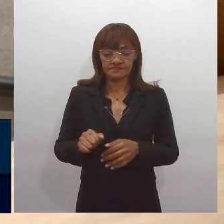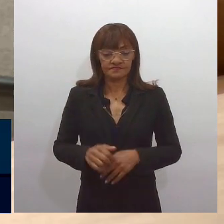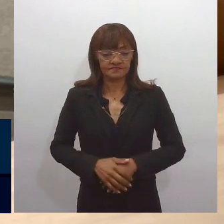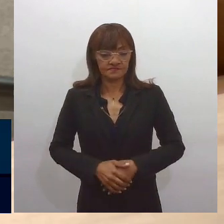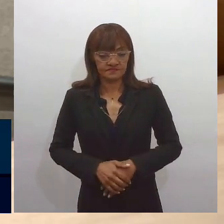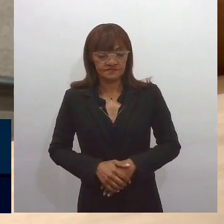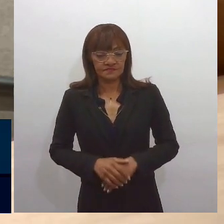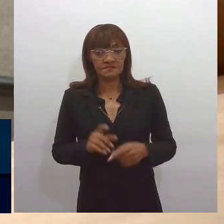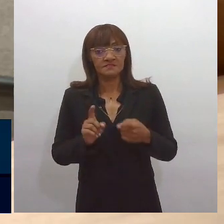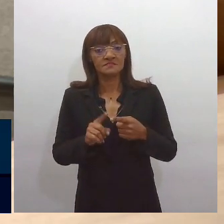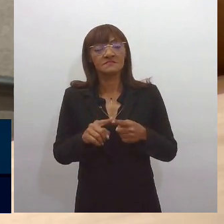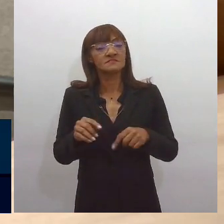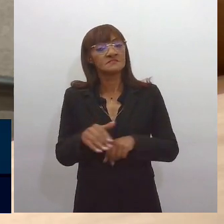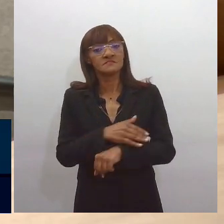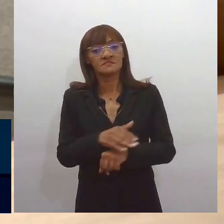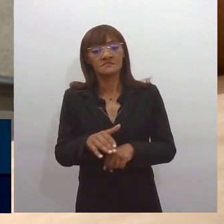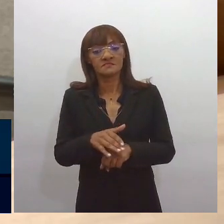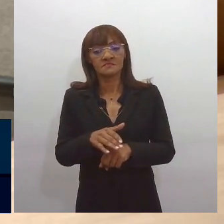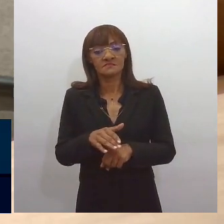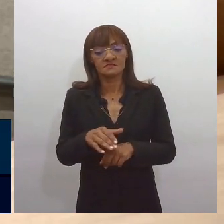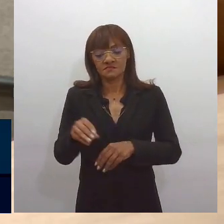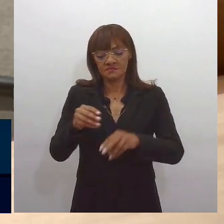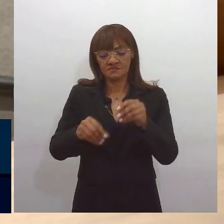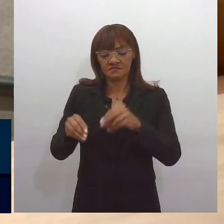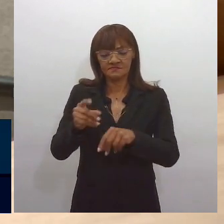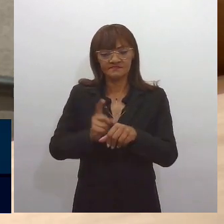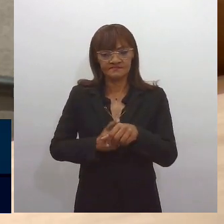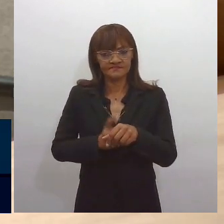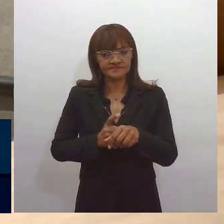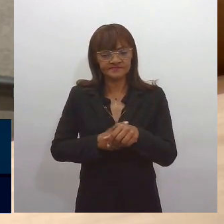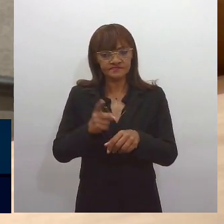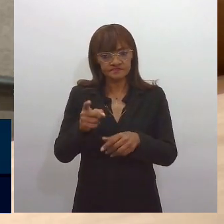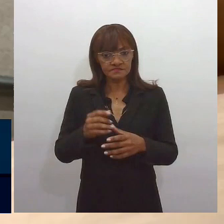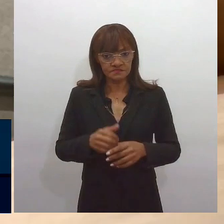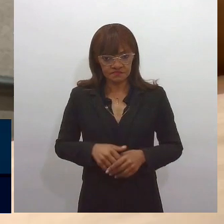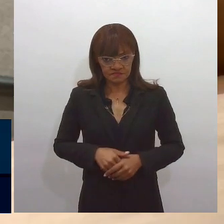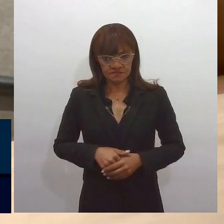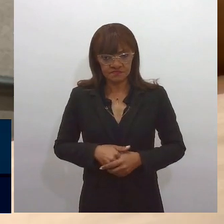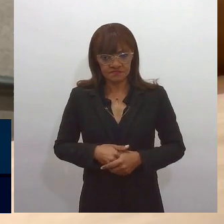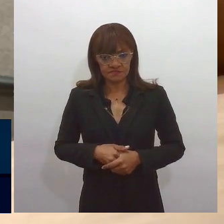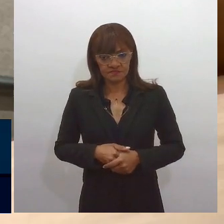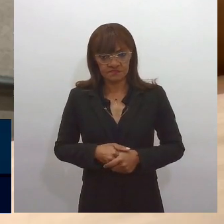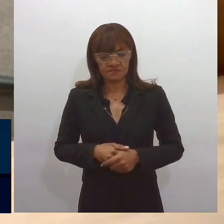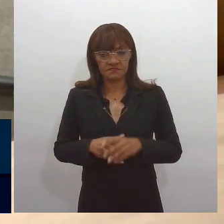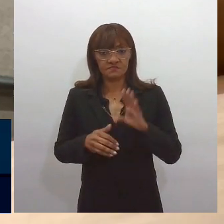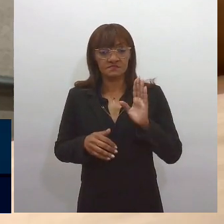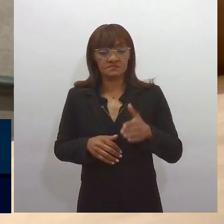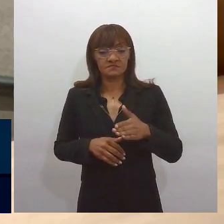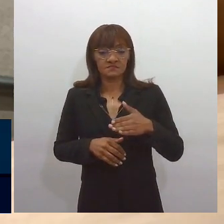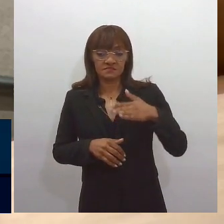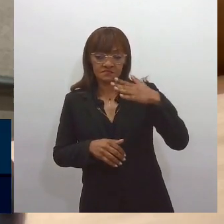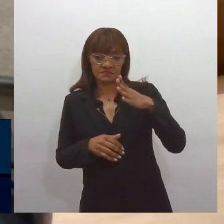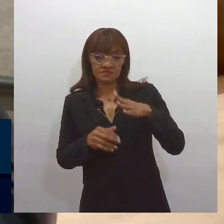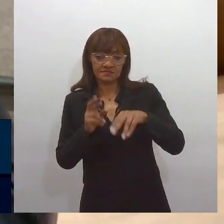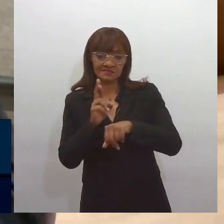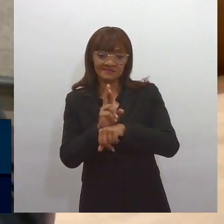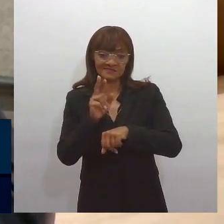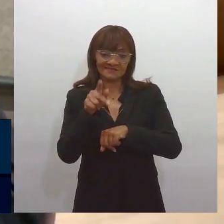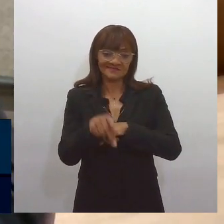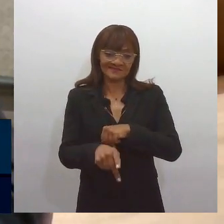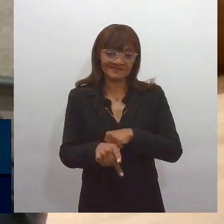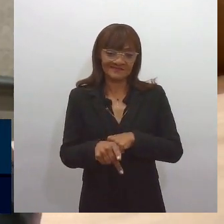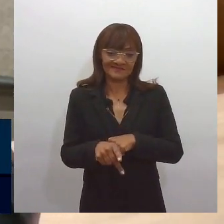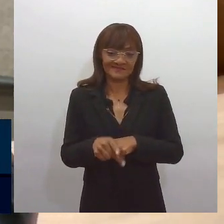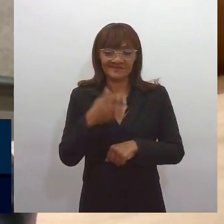dura que dá acesso à rota do Sertão que passa pela melhor cidade desse estado que é Ribeirópolis também aproveitando também já que